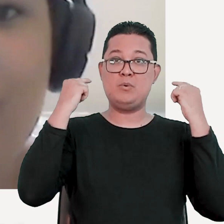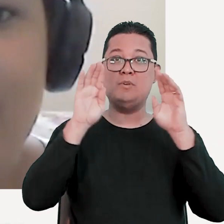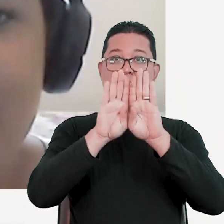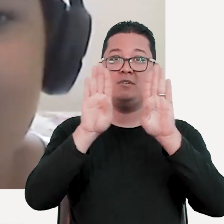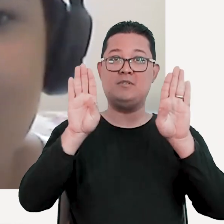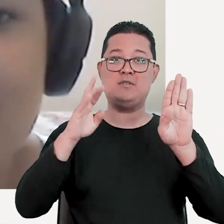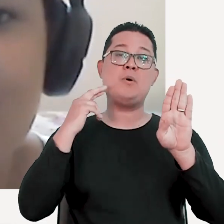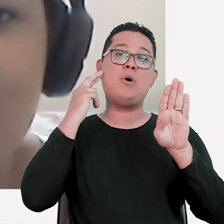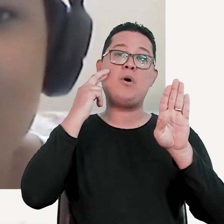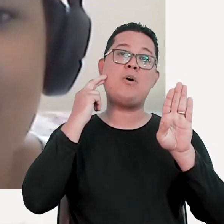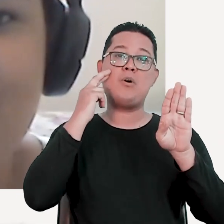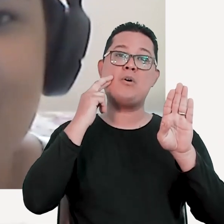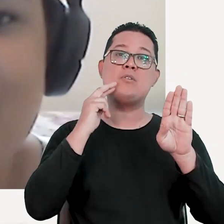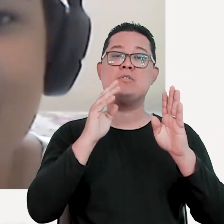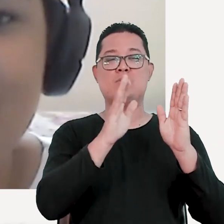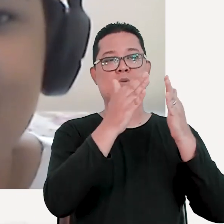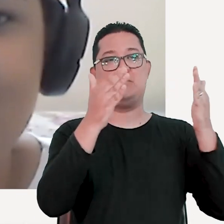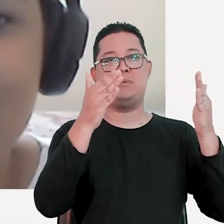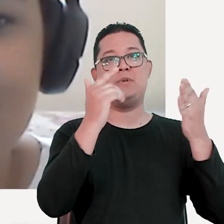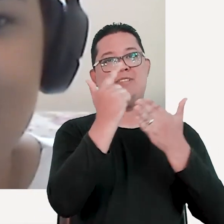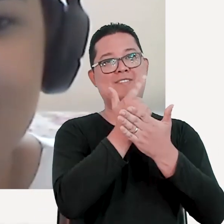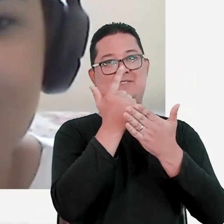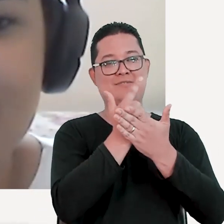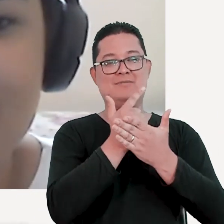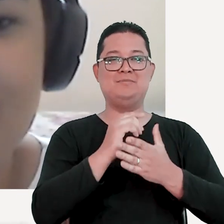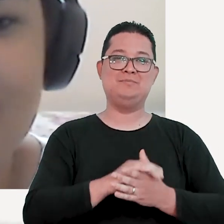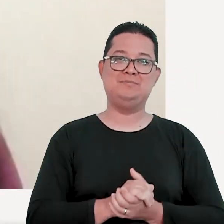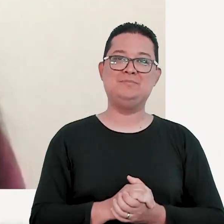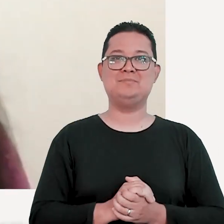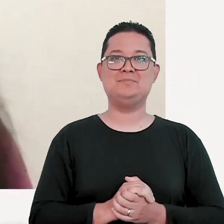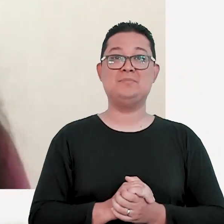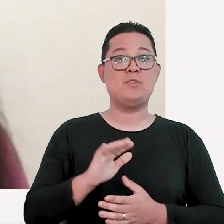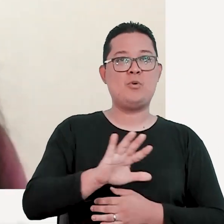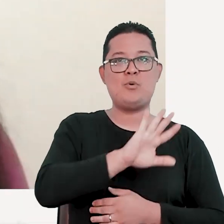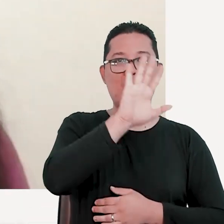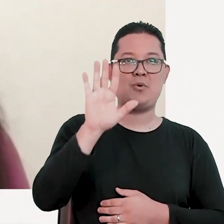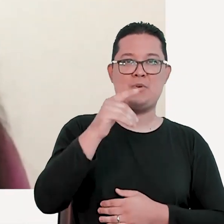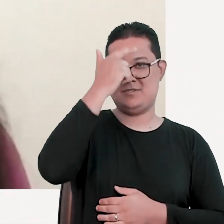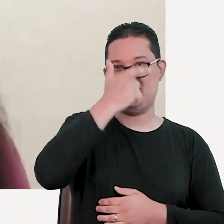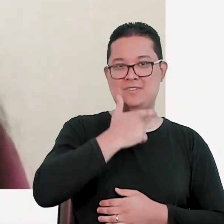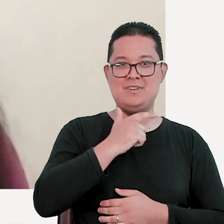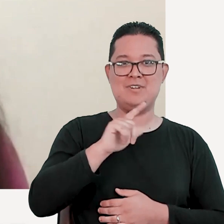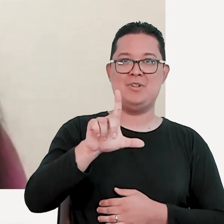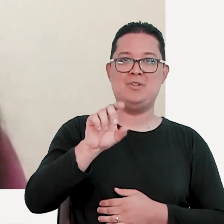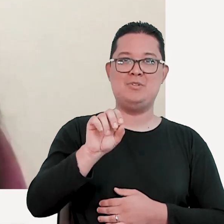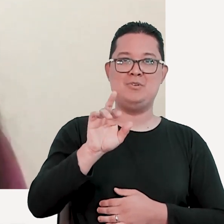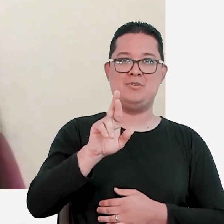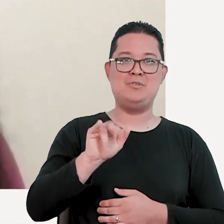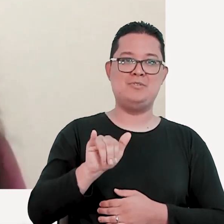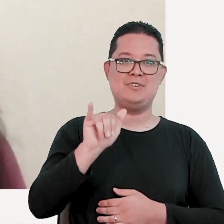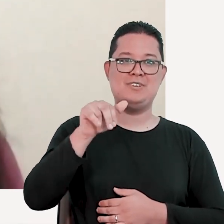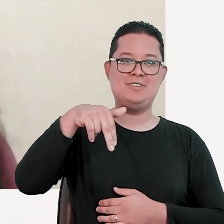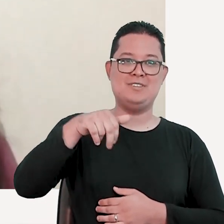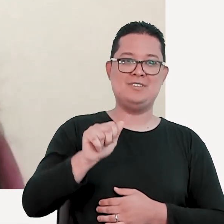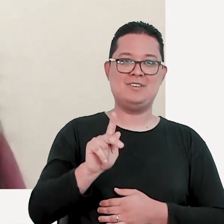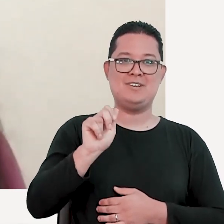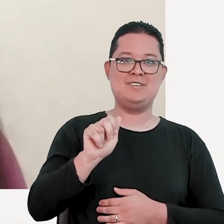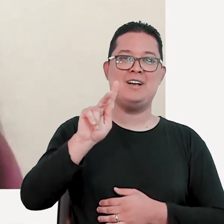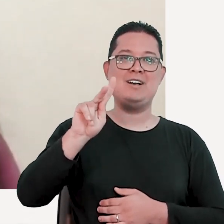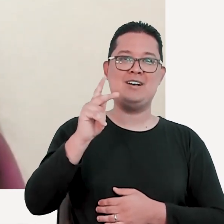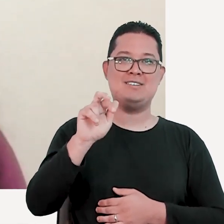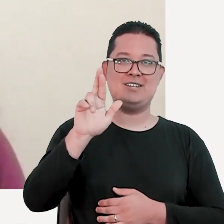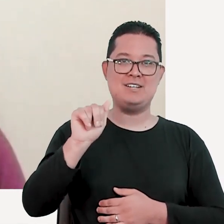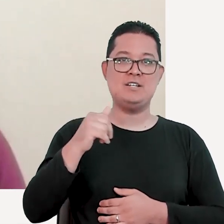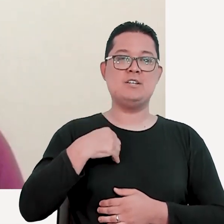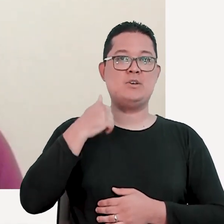e uma estante de livros. Oi, pessoal, eu sou a Lorina Carrara, sou uma mulher branca,